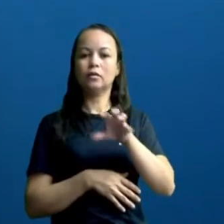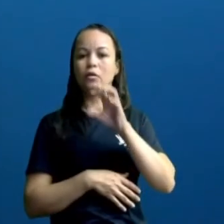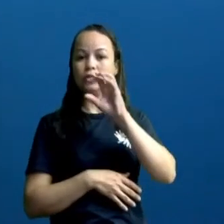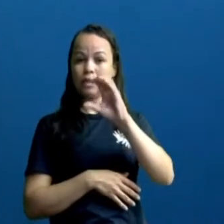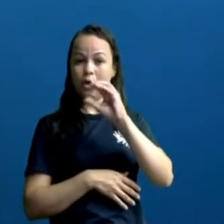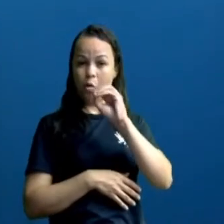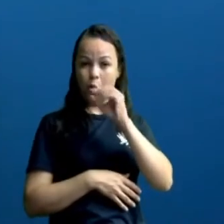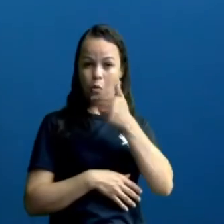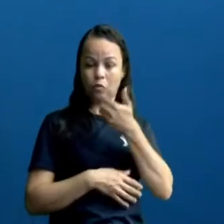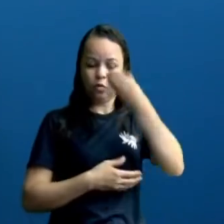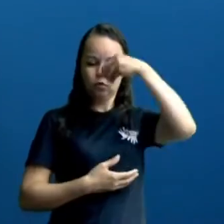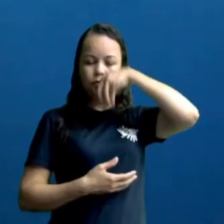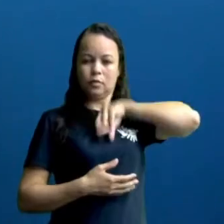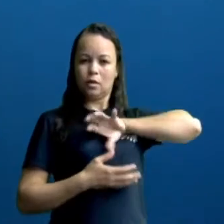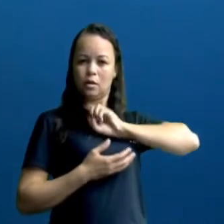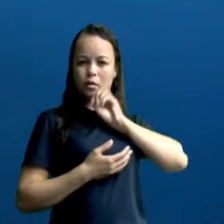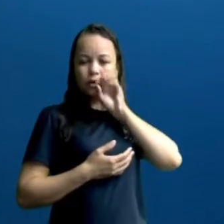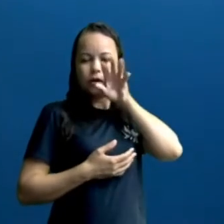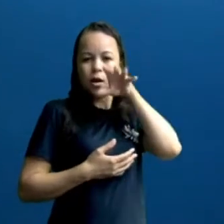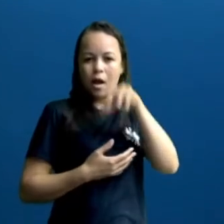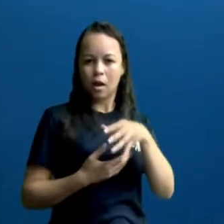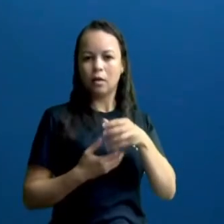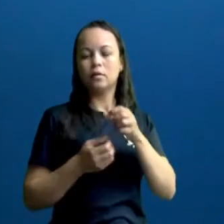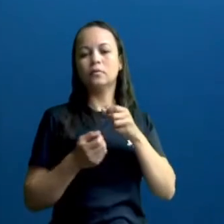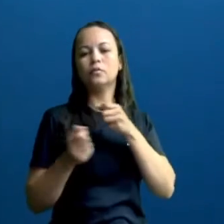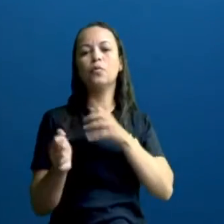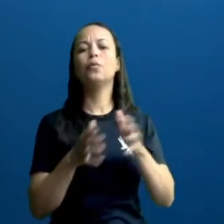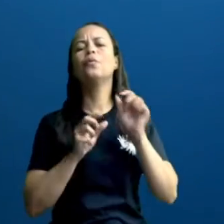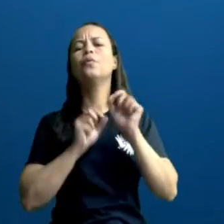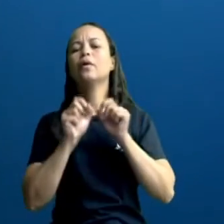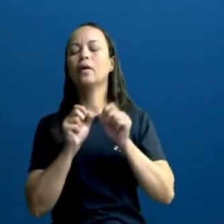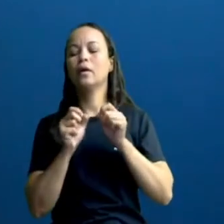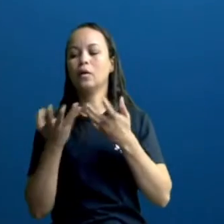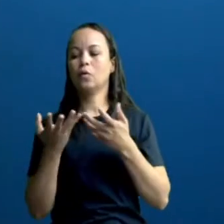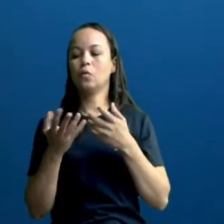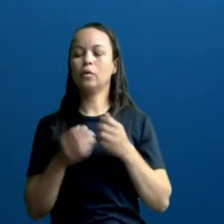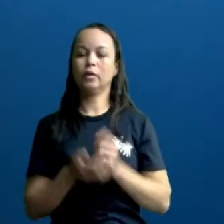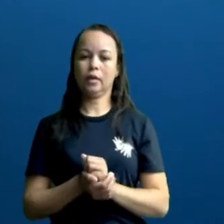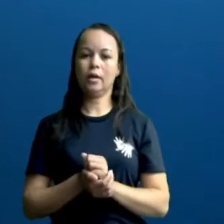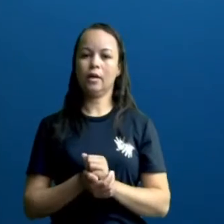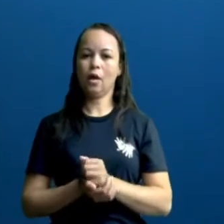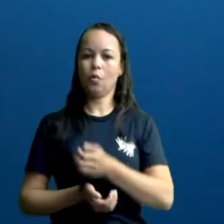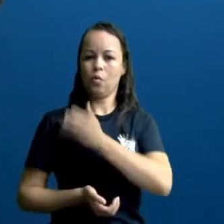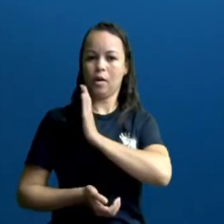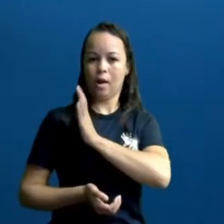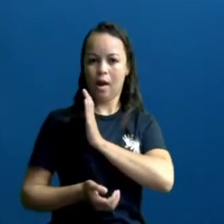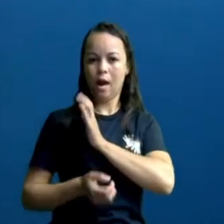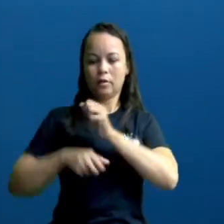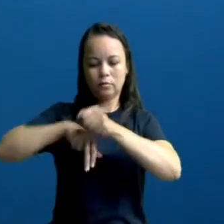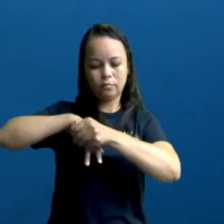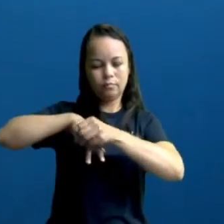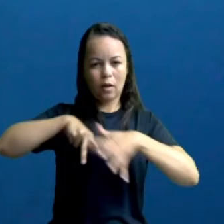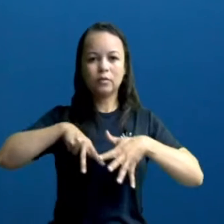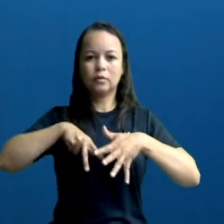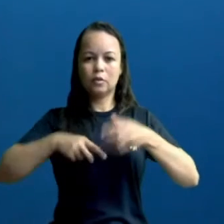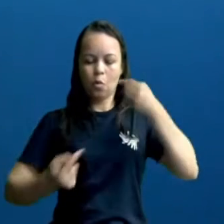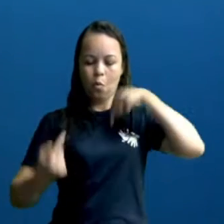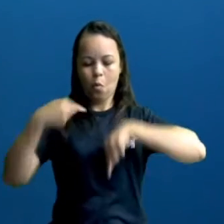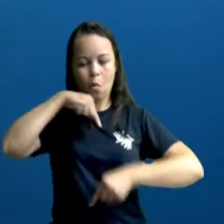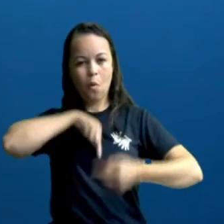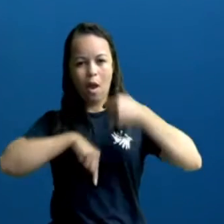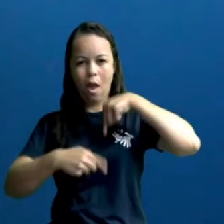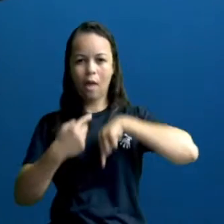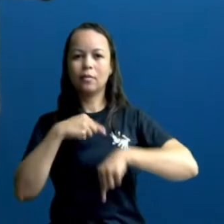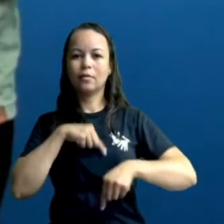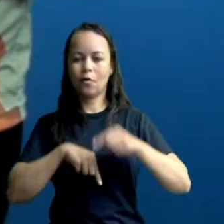eliminado lá nas vias respiratórias? Justamente o nosso sistema cardiocirculatório. E aqui, ó, só para a gente